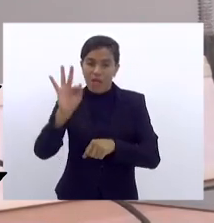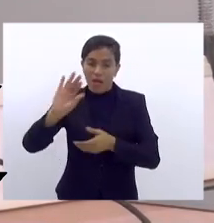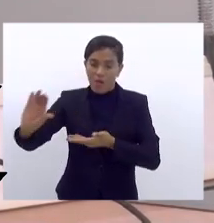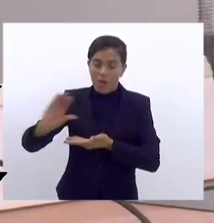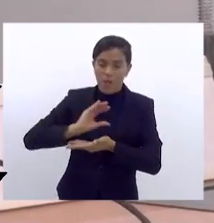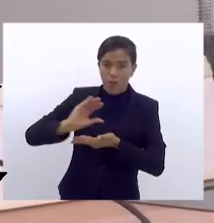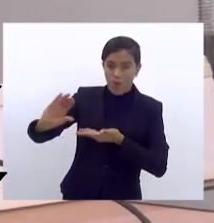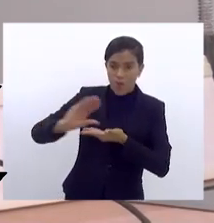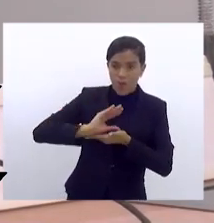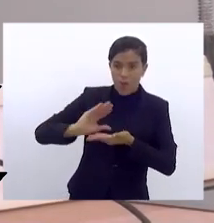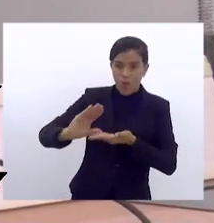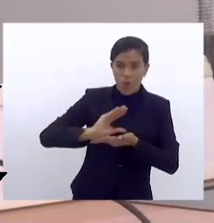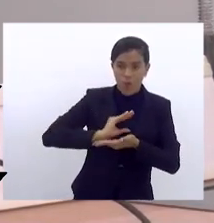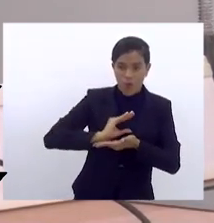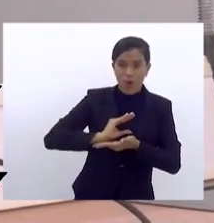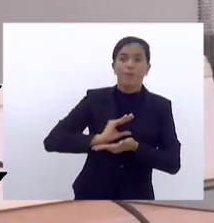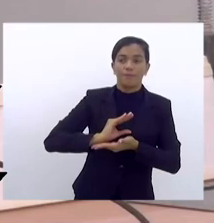foram